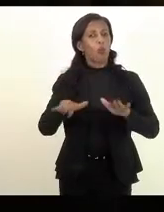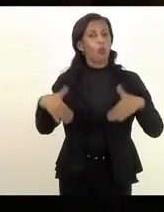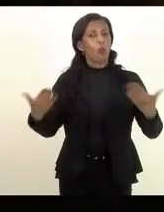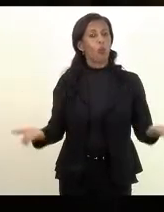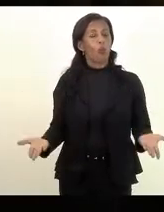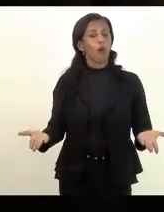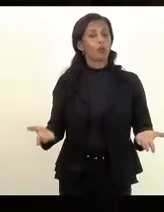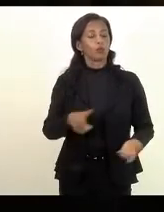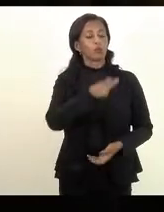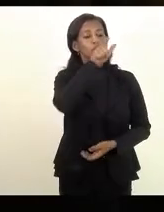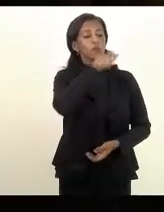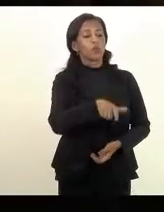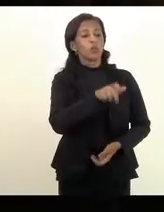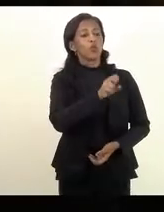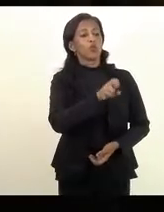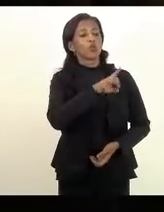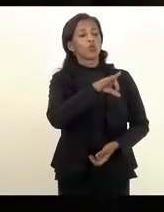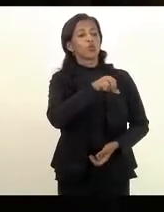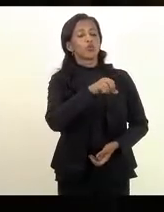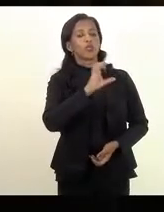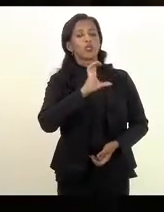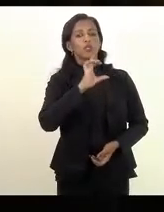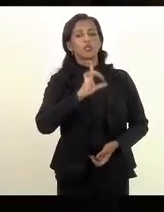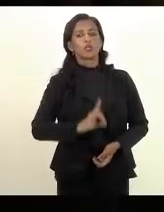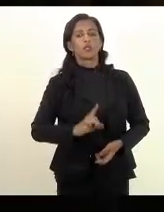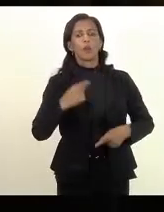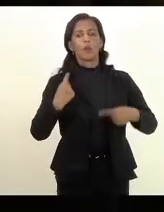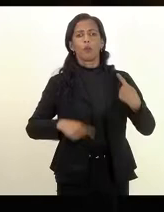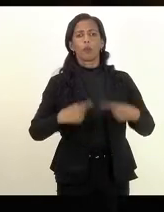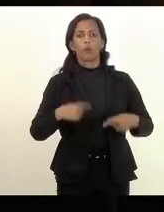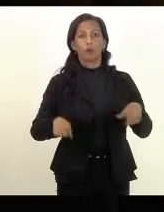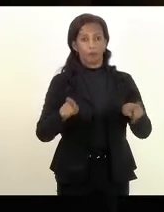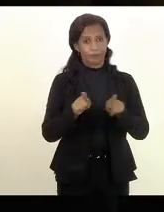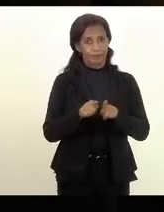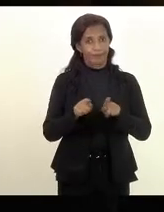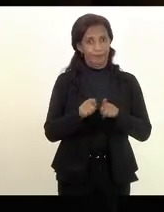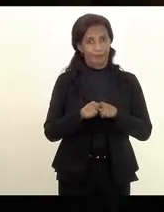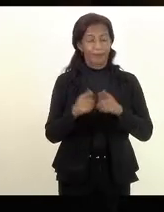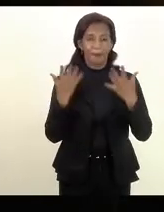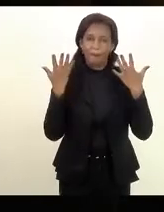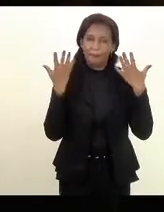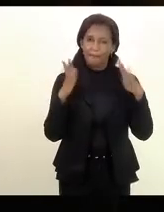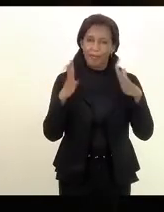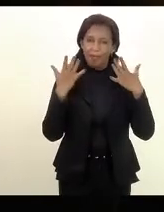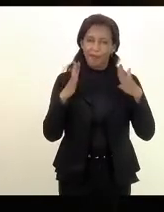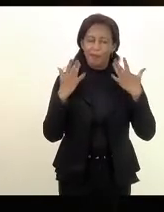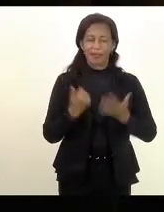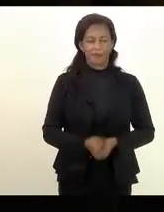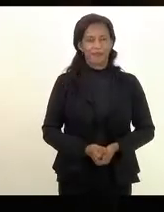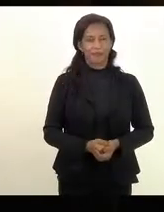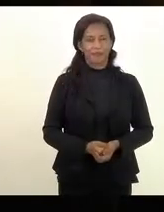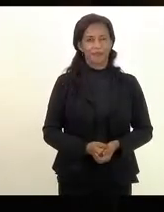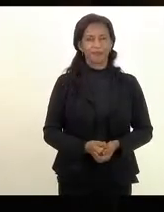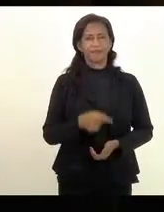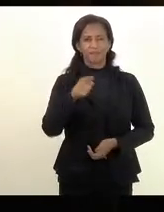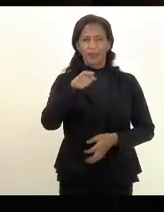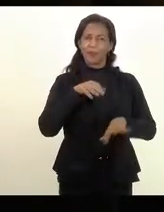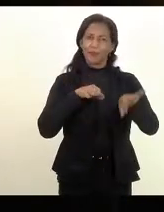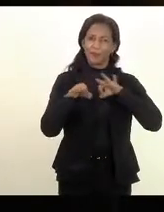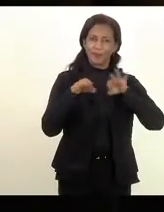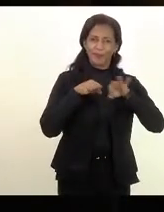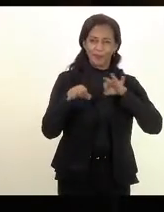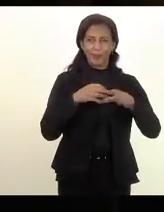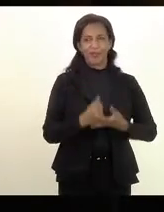sujeita cidadã sujeita política também então parabéns vossa excelência pelo excelente projeto